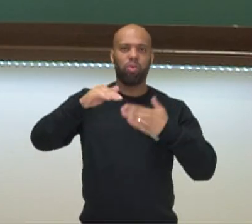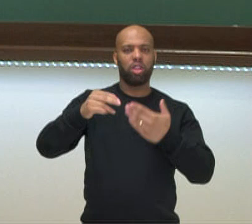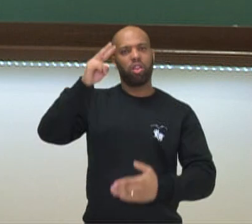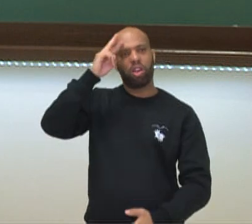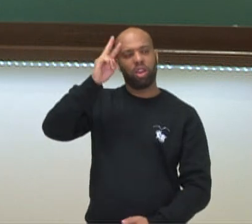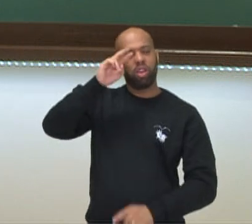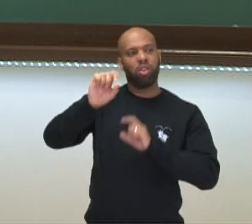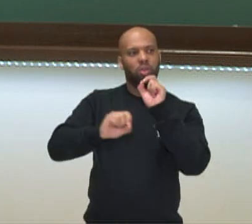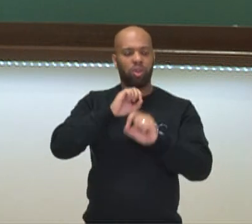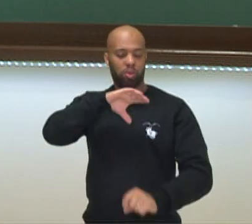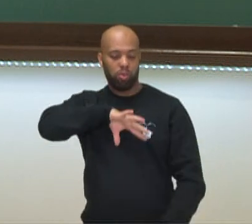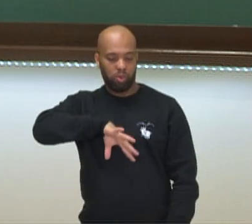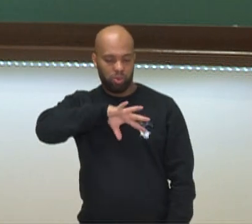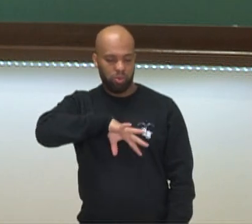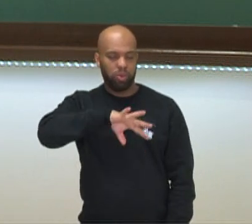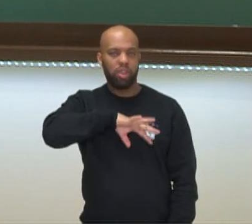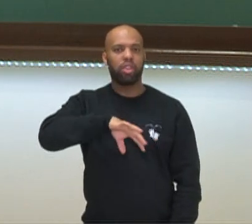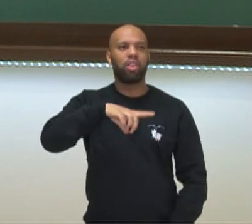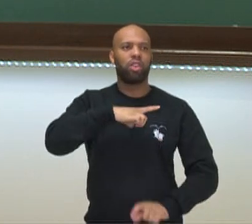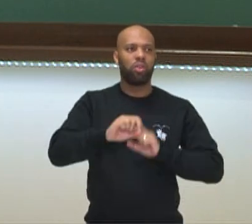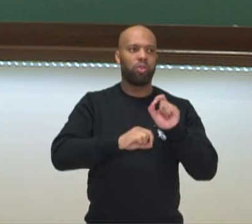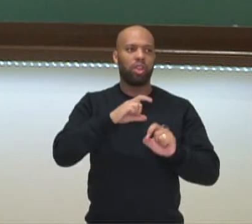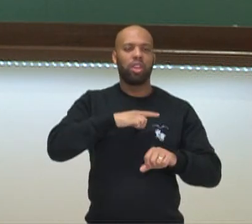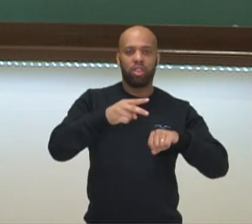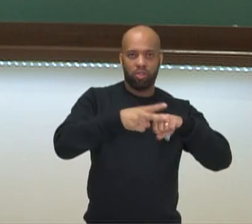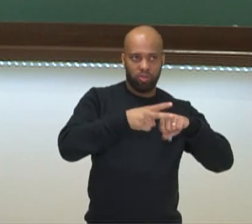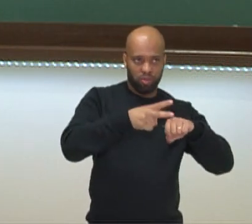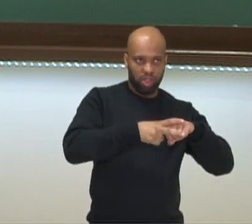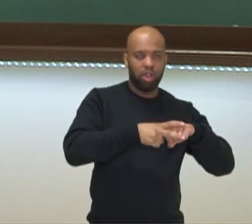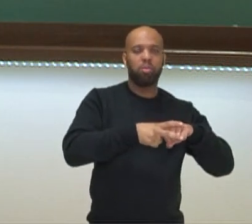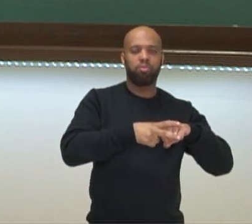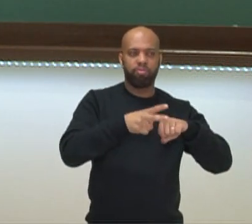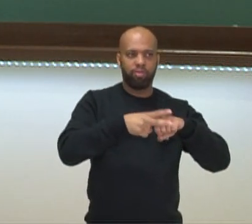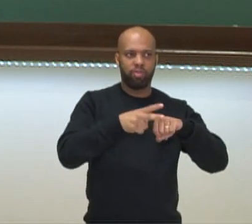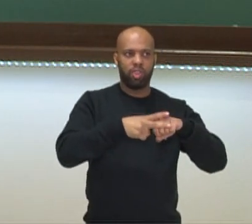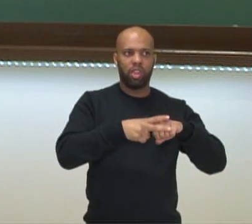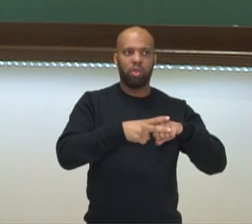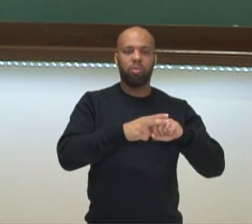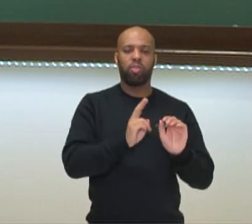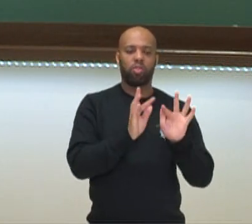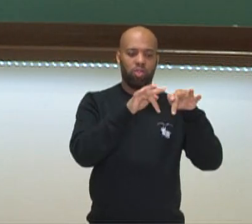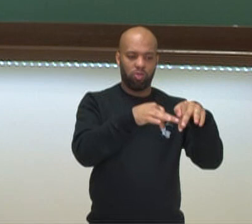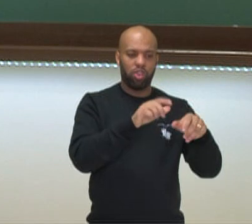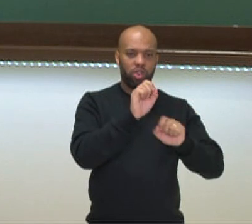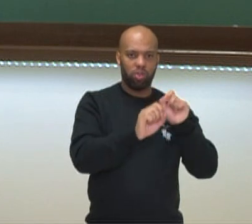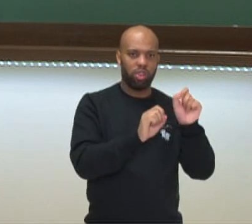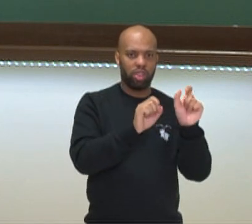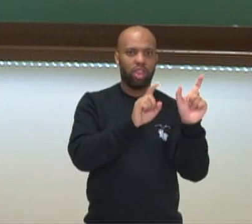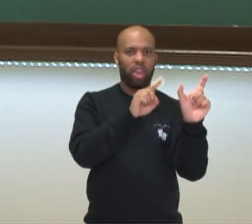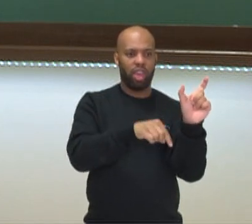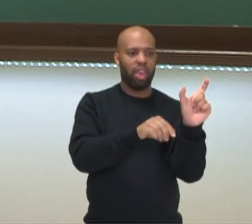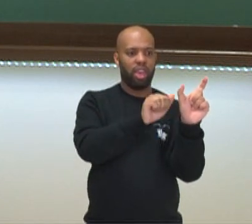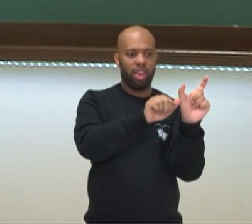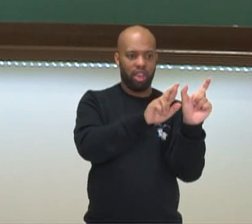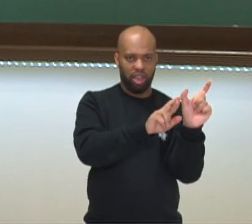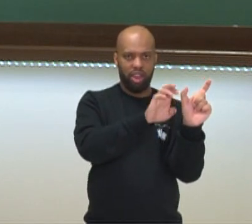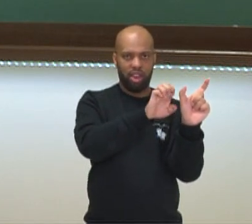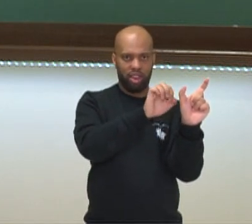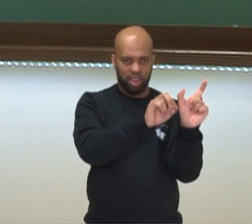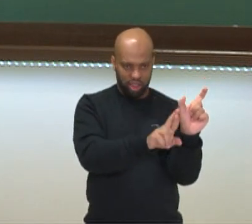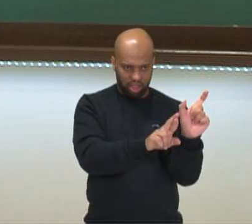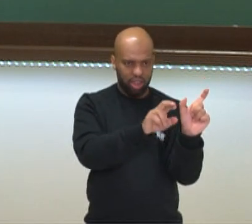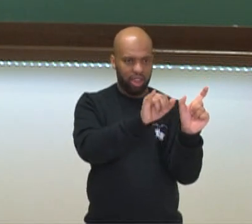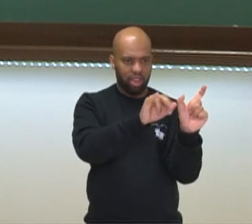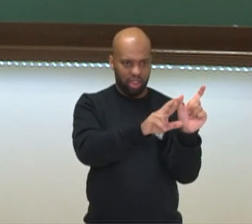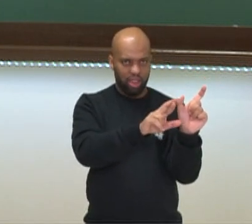lembrando só, na língua portuguesa, nós temos os verbos terminam geralmente em ar, er ou ir, com a exceção